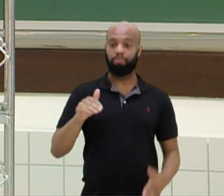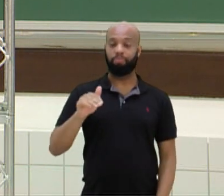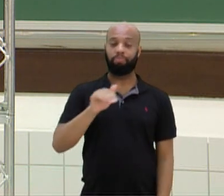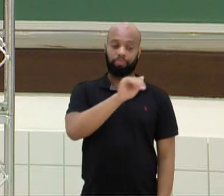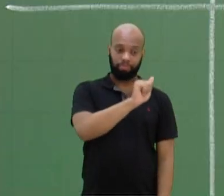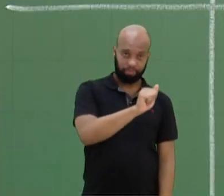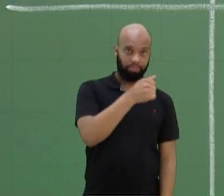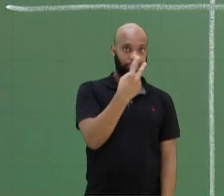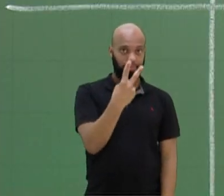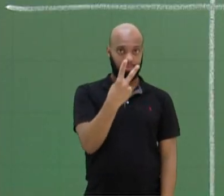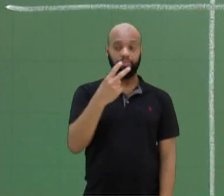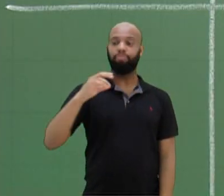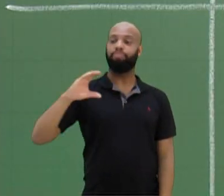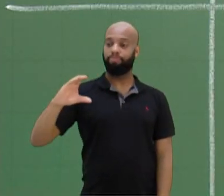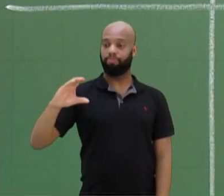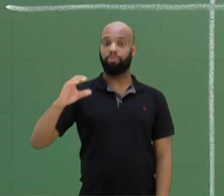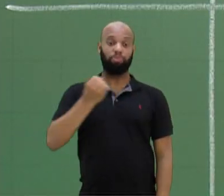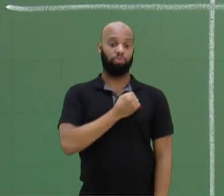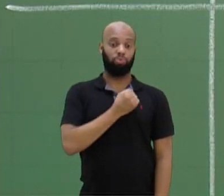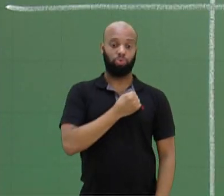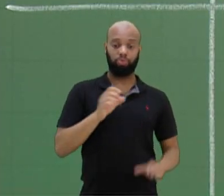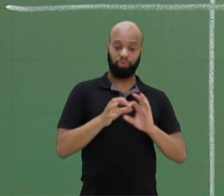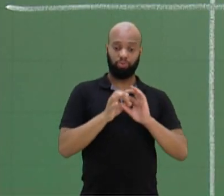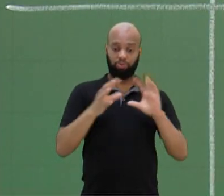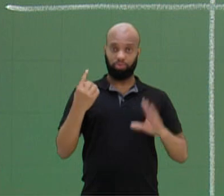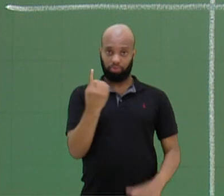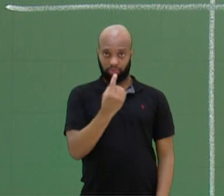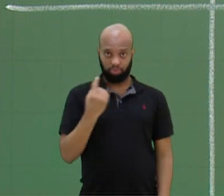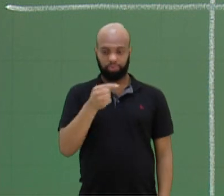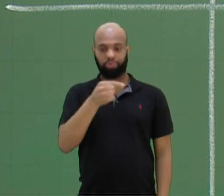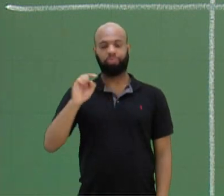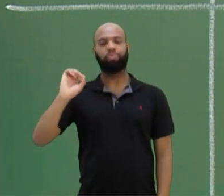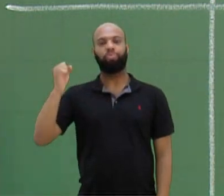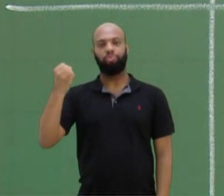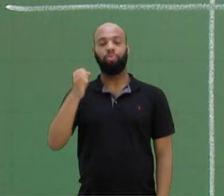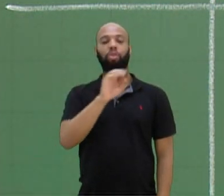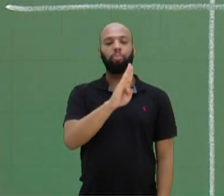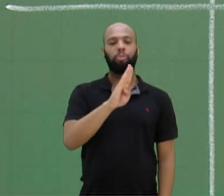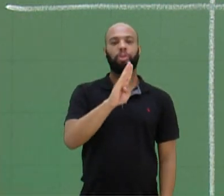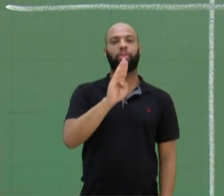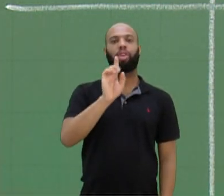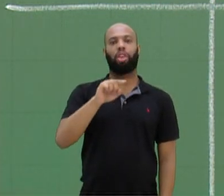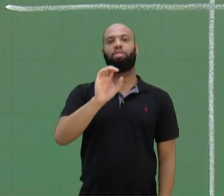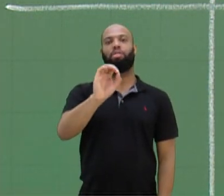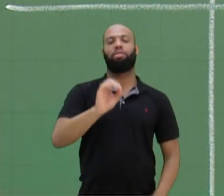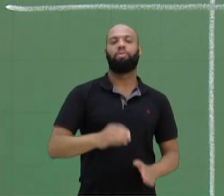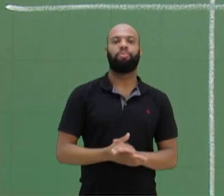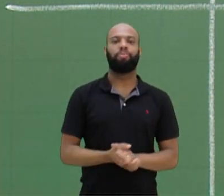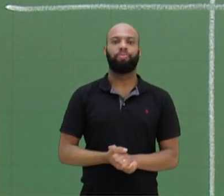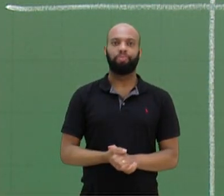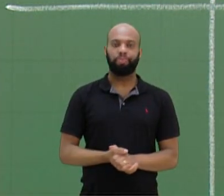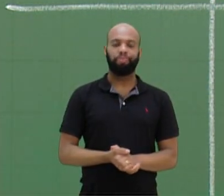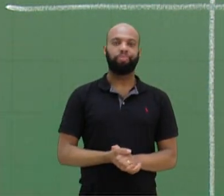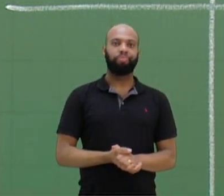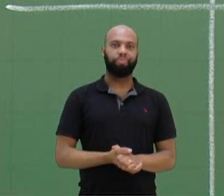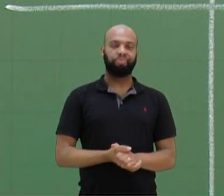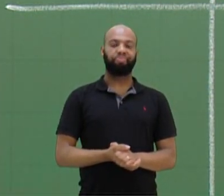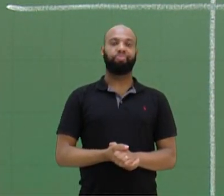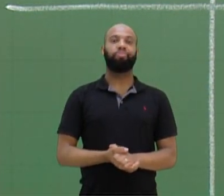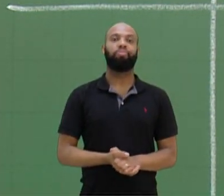quadro. Função dada, o professor já deixou pré-resolvido aqui no quadro para a gente acompanhar a solução.